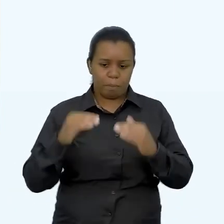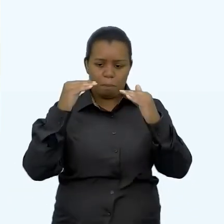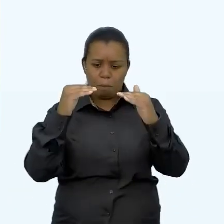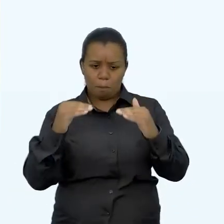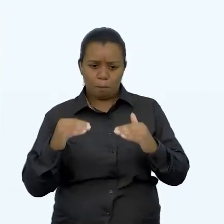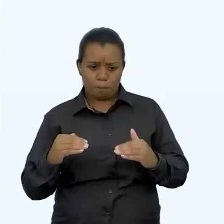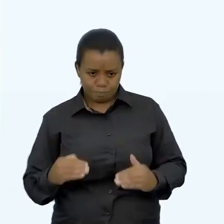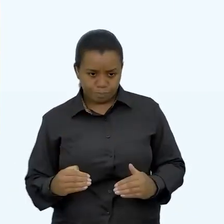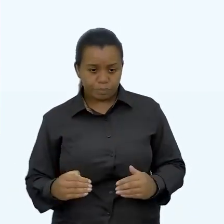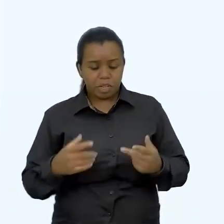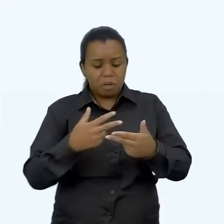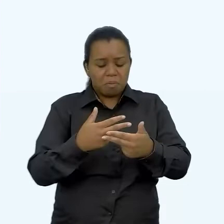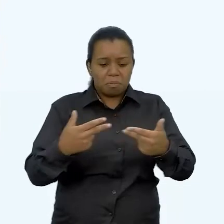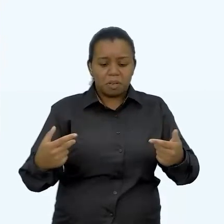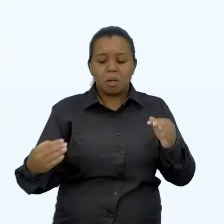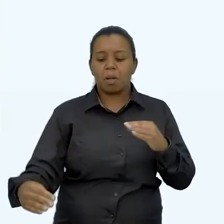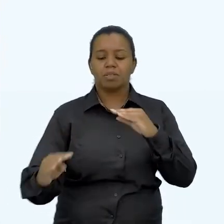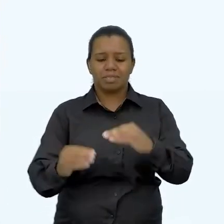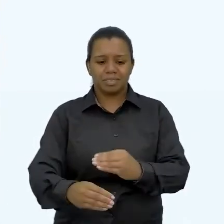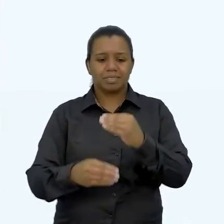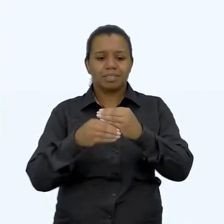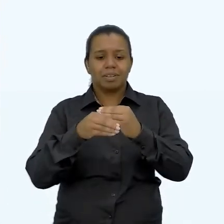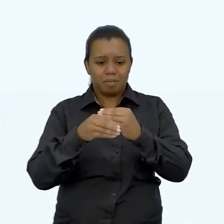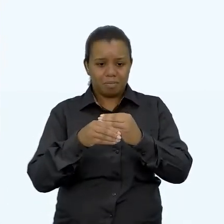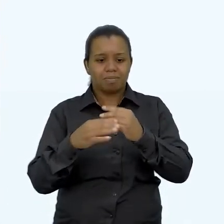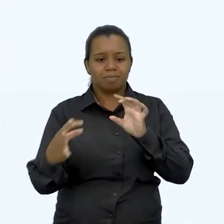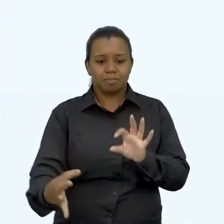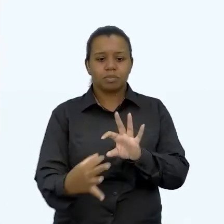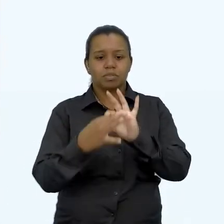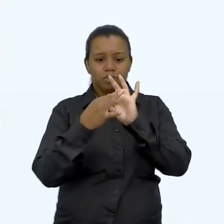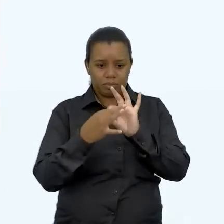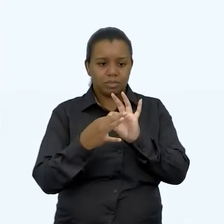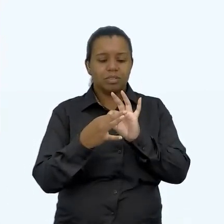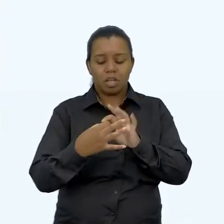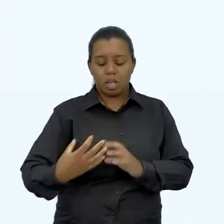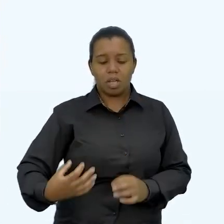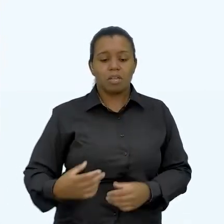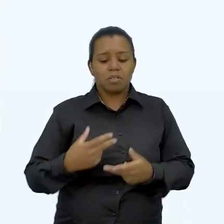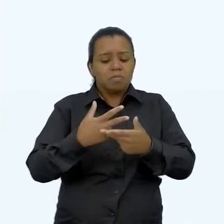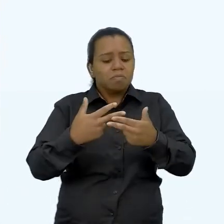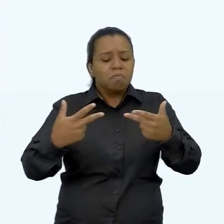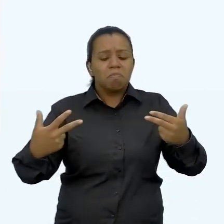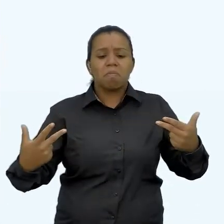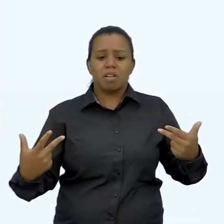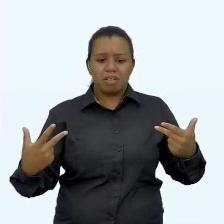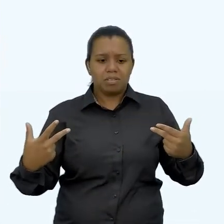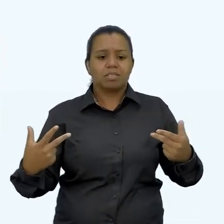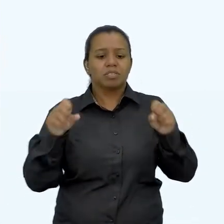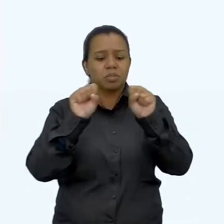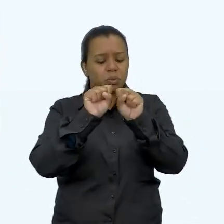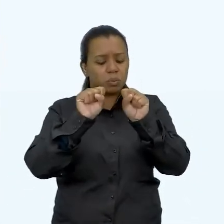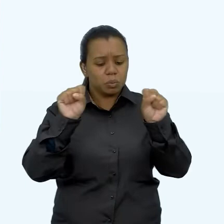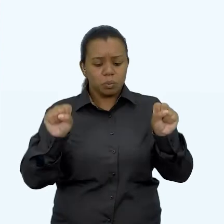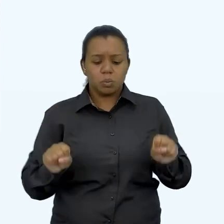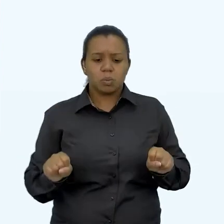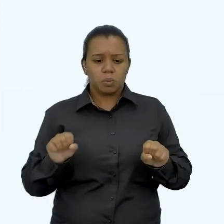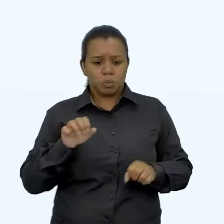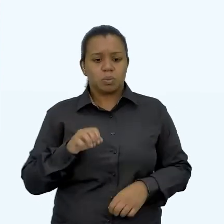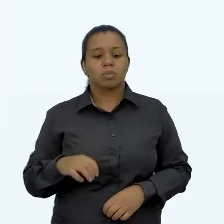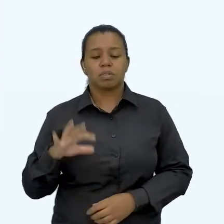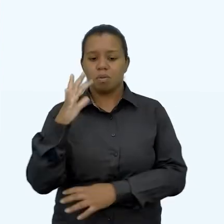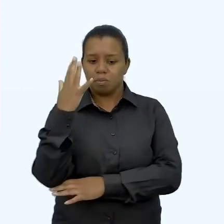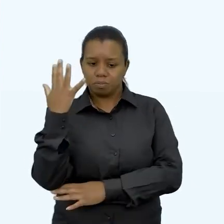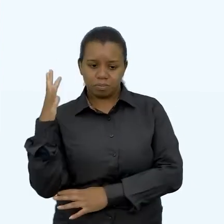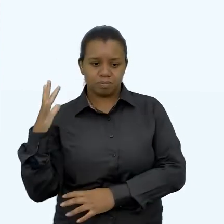Essas camadas se relacionam continuamente, possibilitando o desenvolvimento de diversos ecossistemas, os quais podem